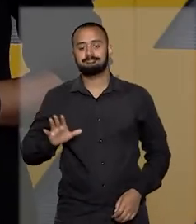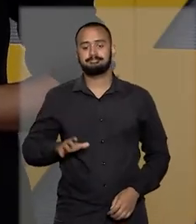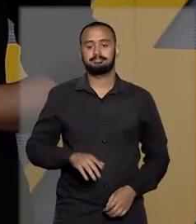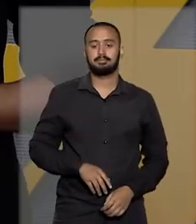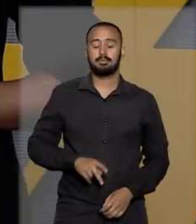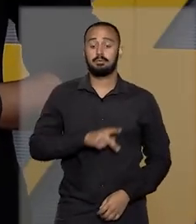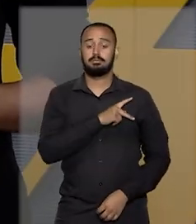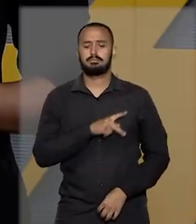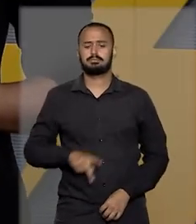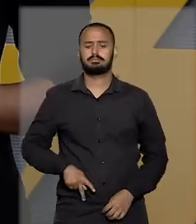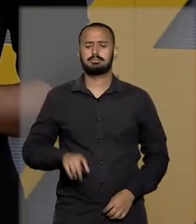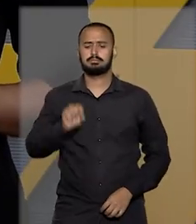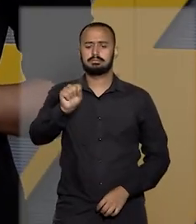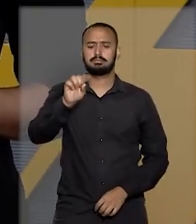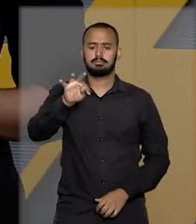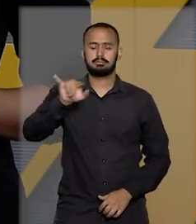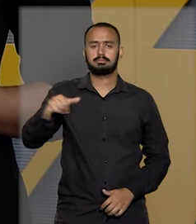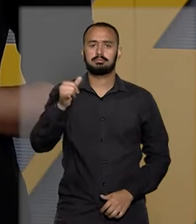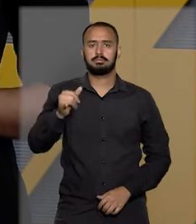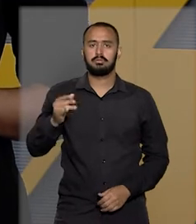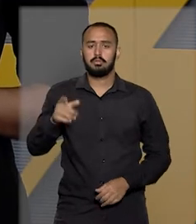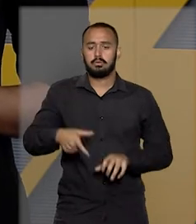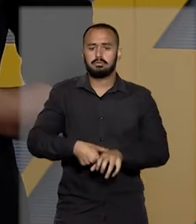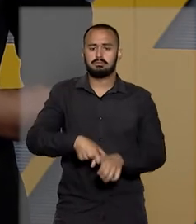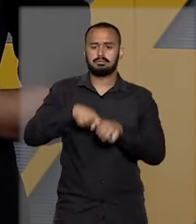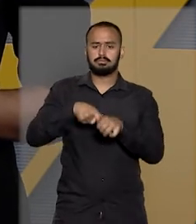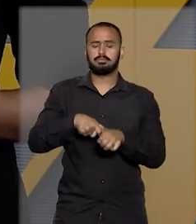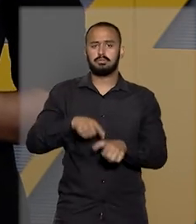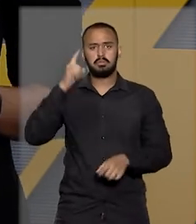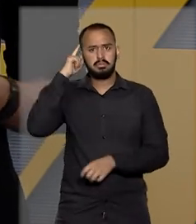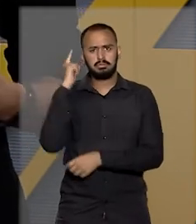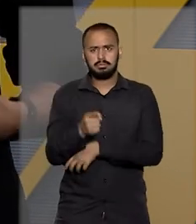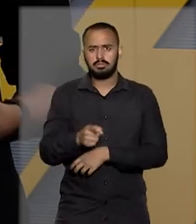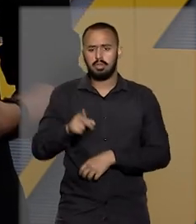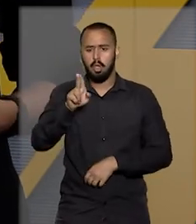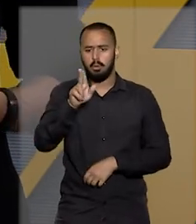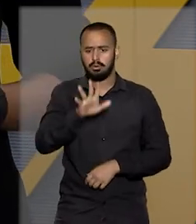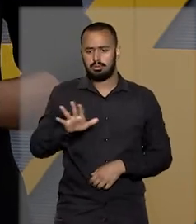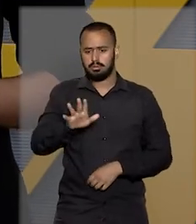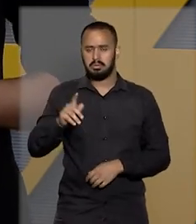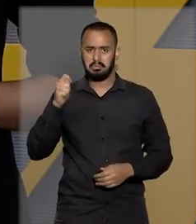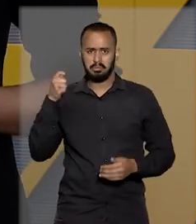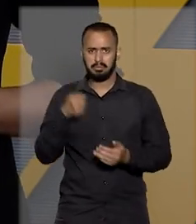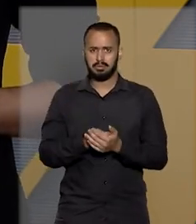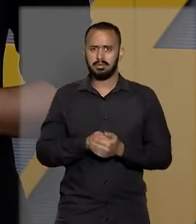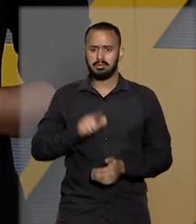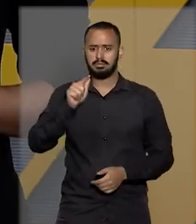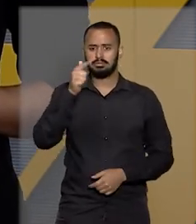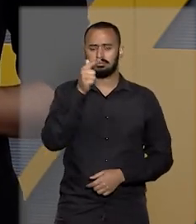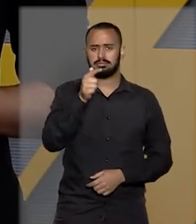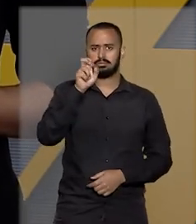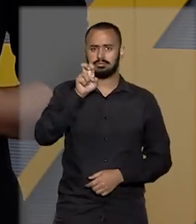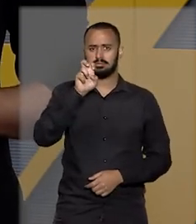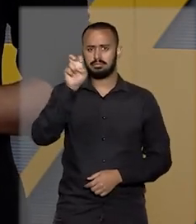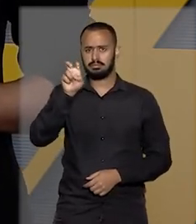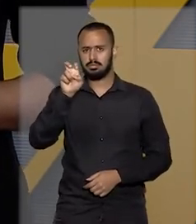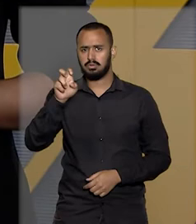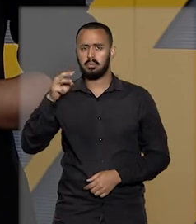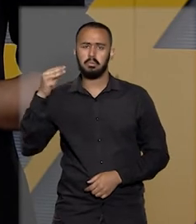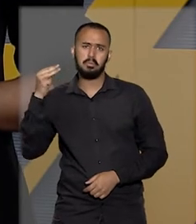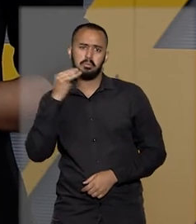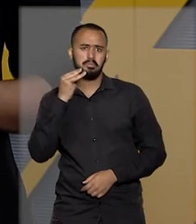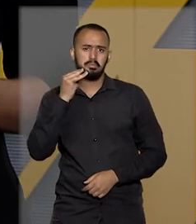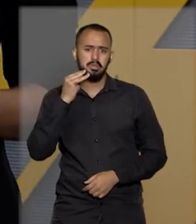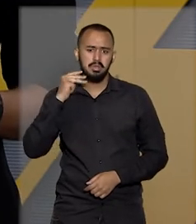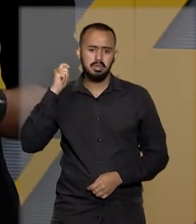Olá! O presidente do STJ suspendeu decisões que obrigavam a União a pagar cerca de 755 milhões